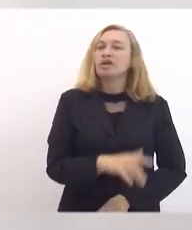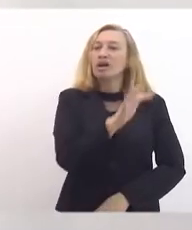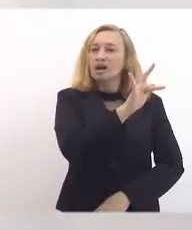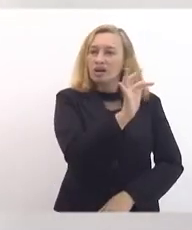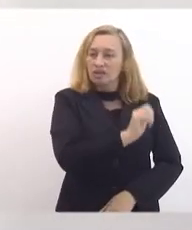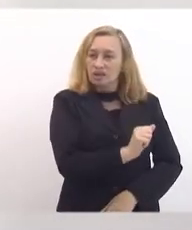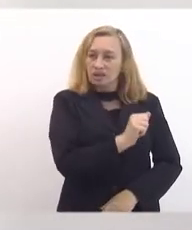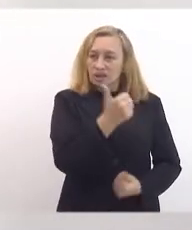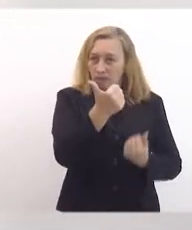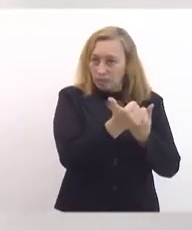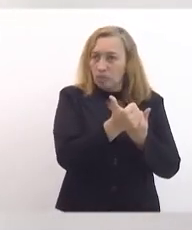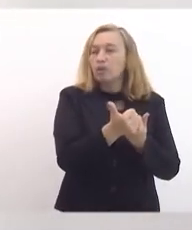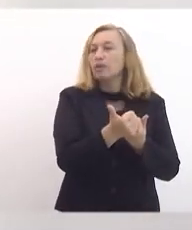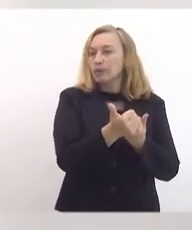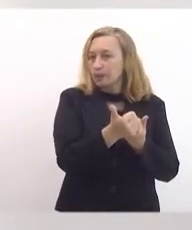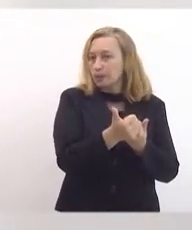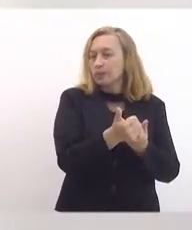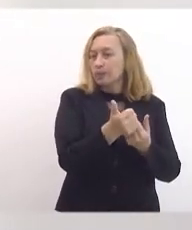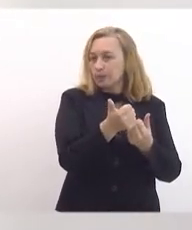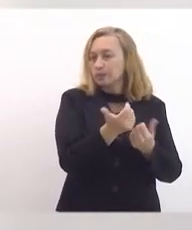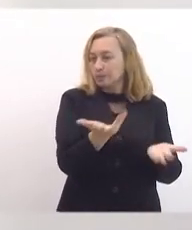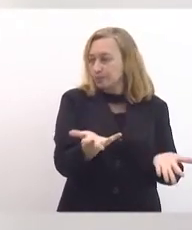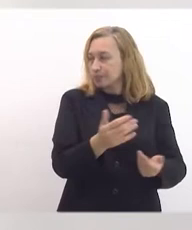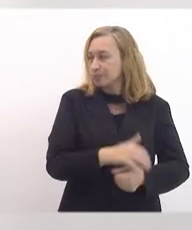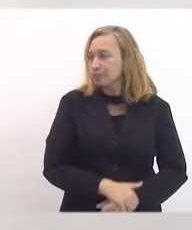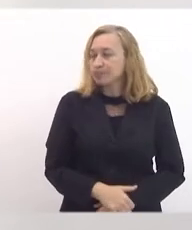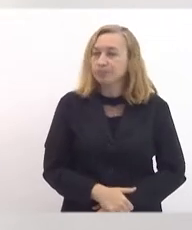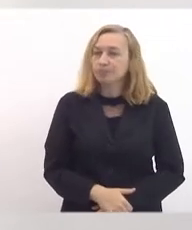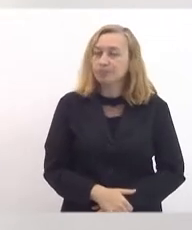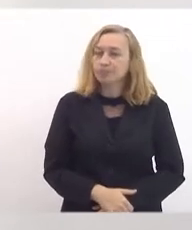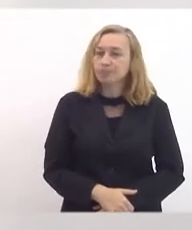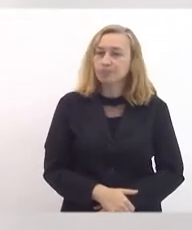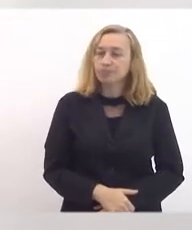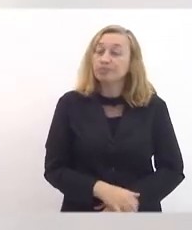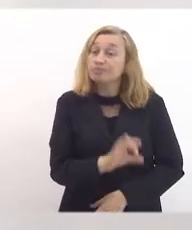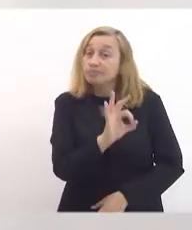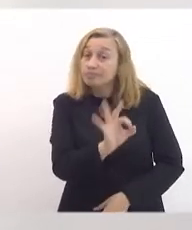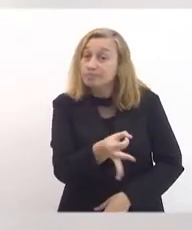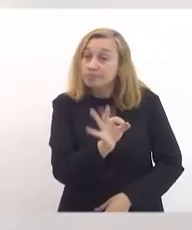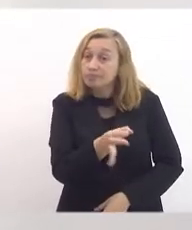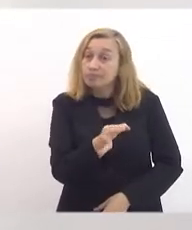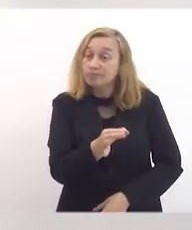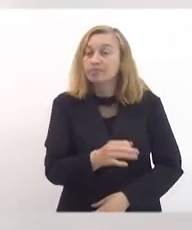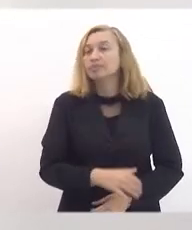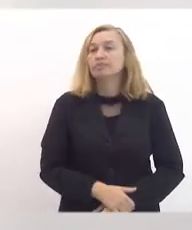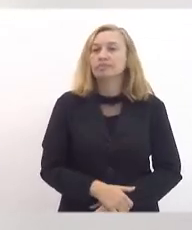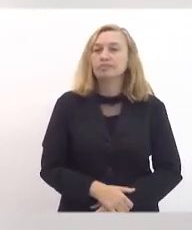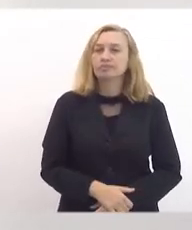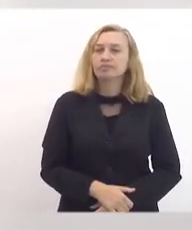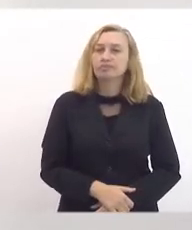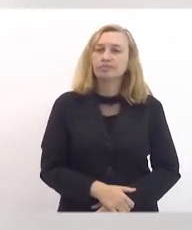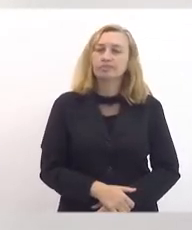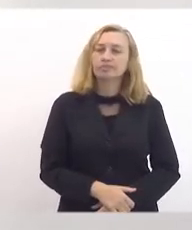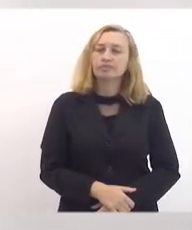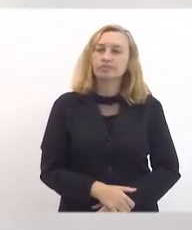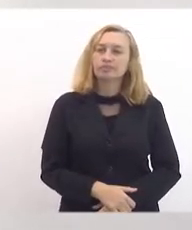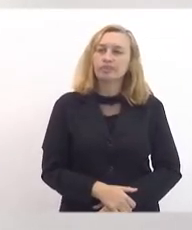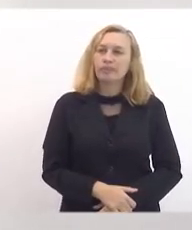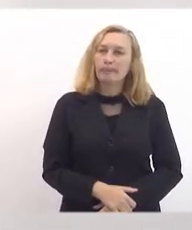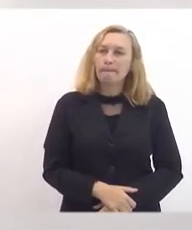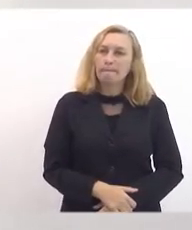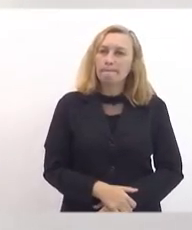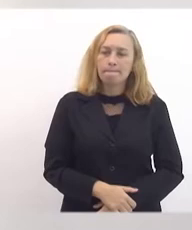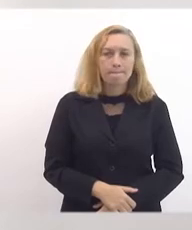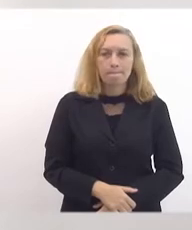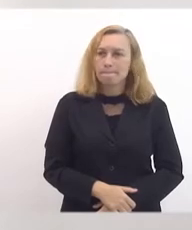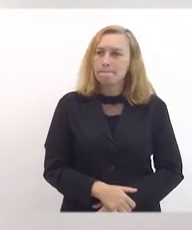divertir passagem a fazenda por eu e exatamente diante disso é